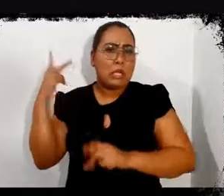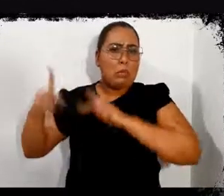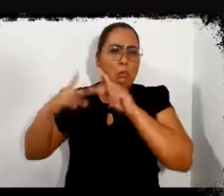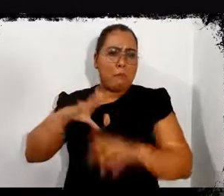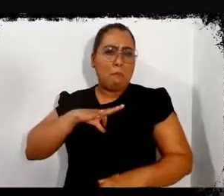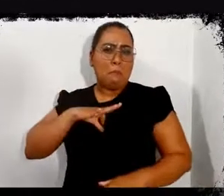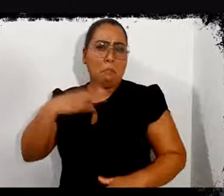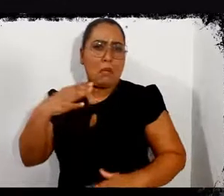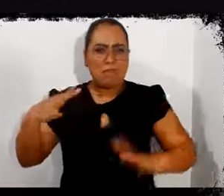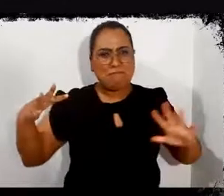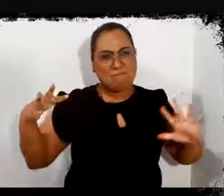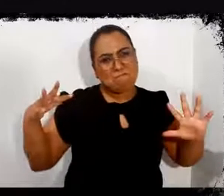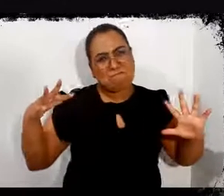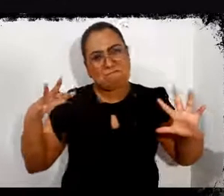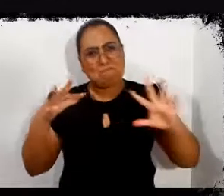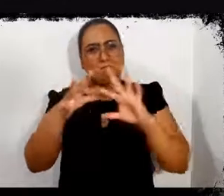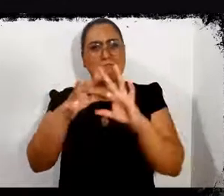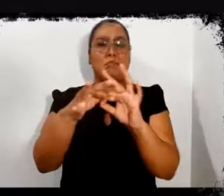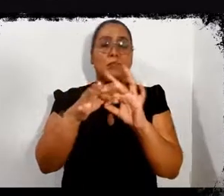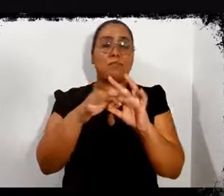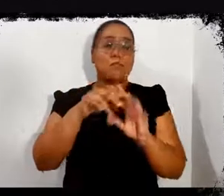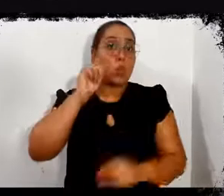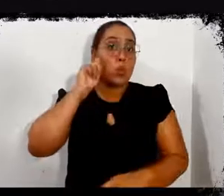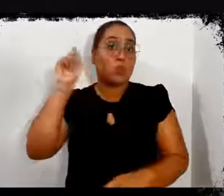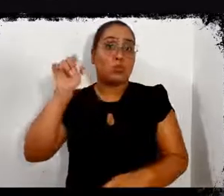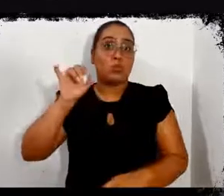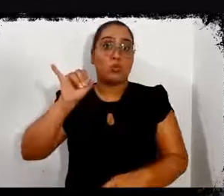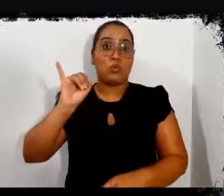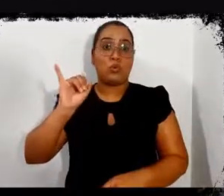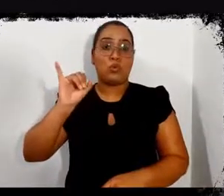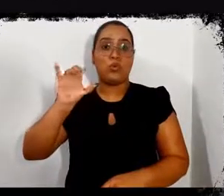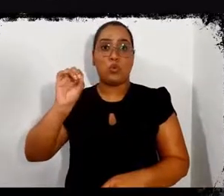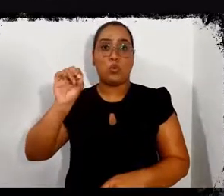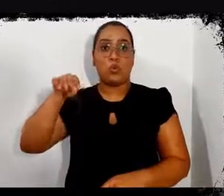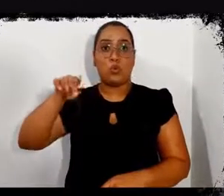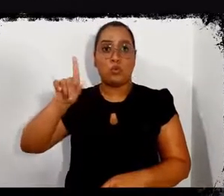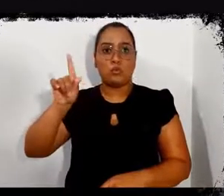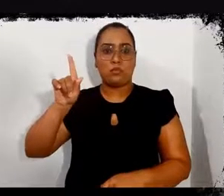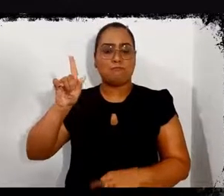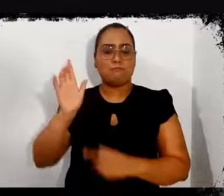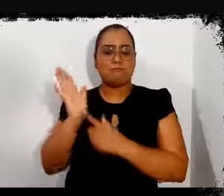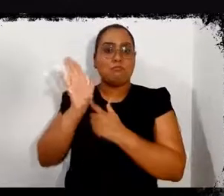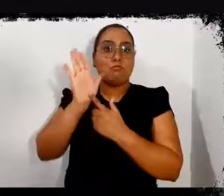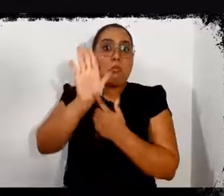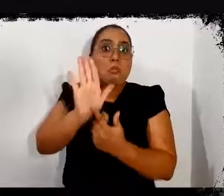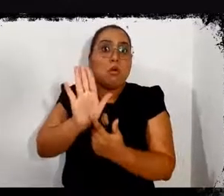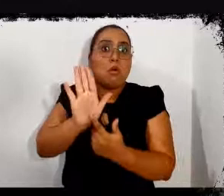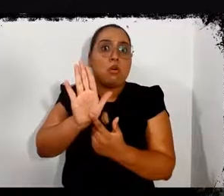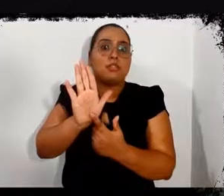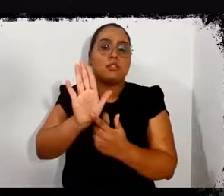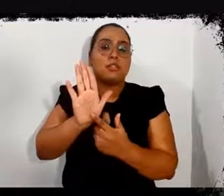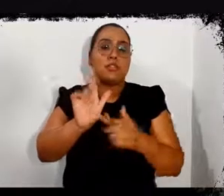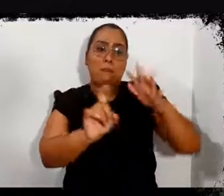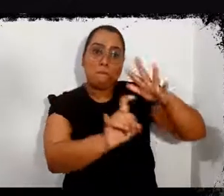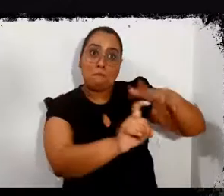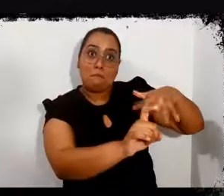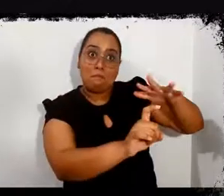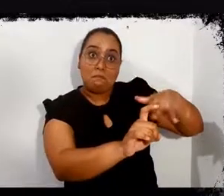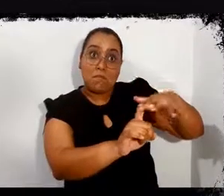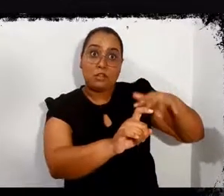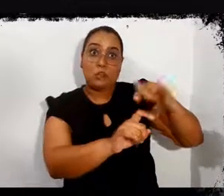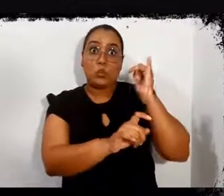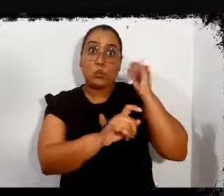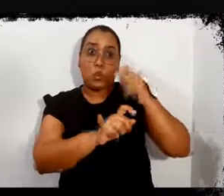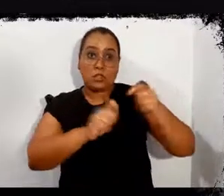regiões do mundo, mas igualmente o fascínio que eles têm exercido sobre